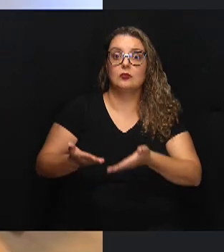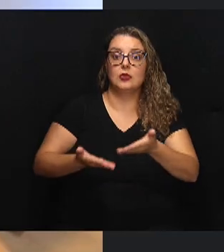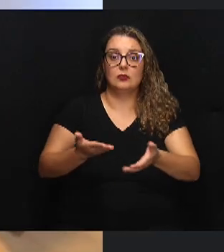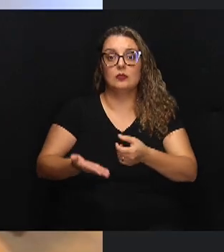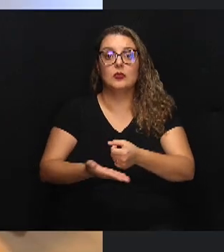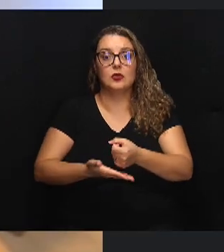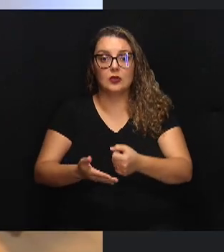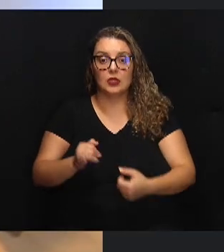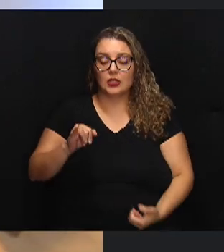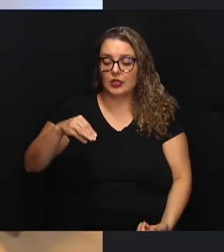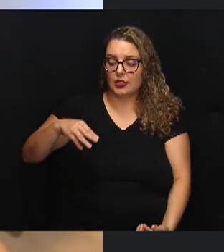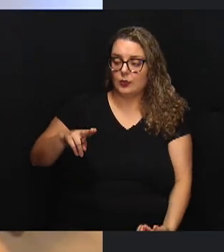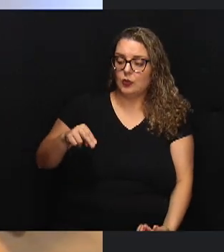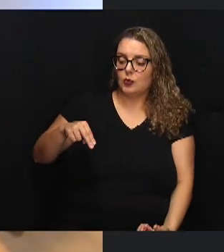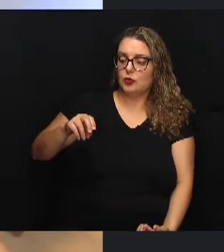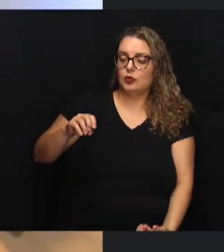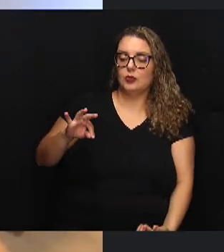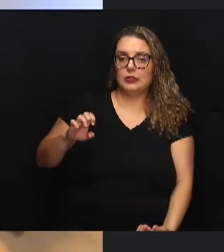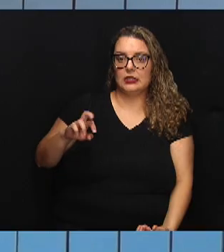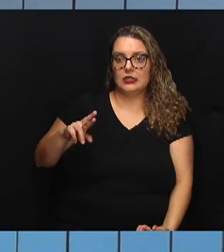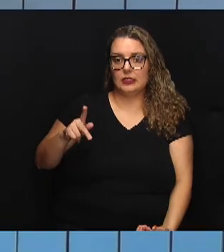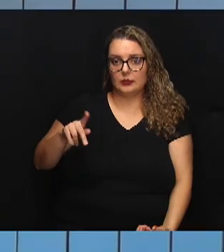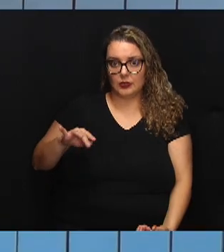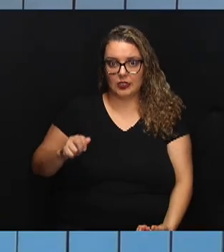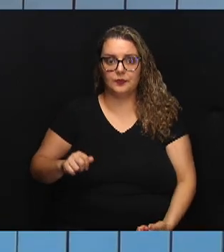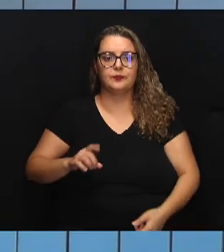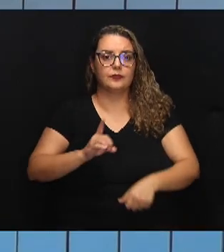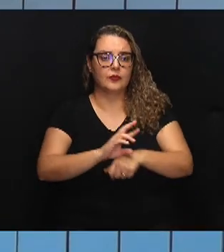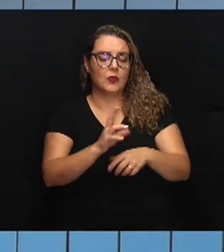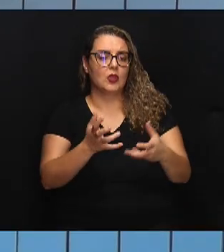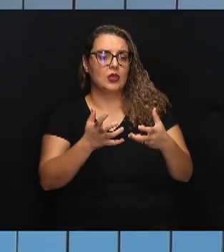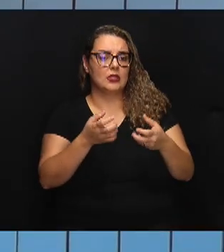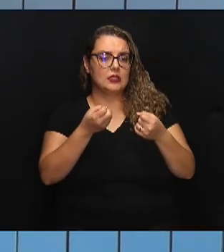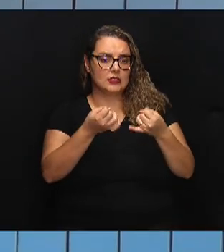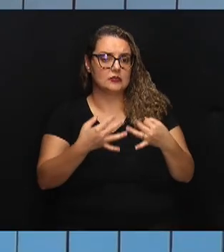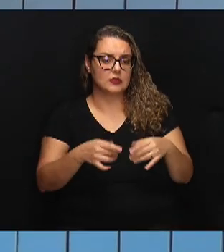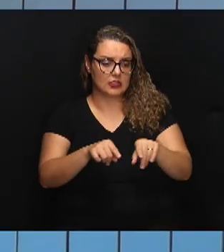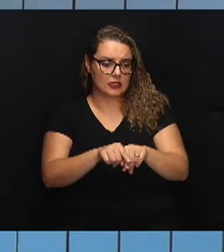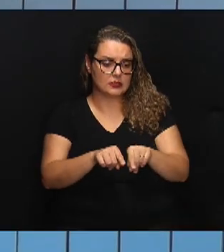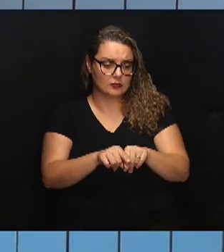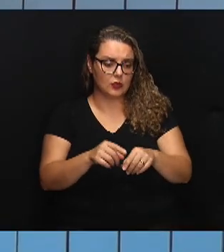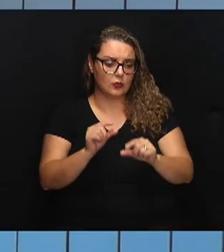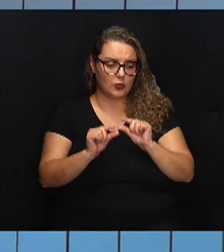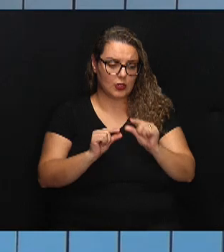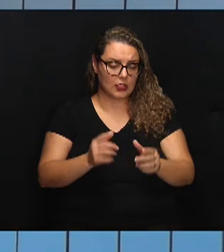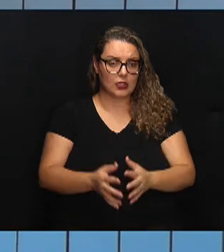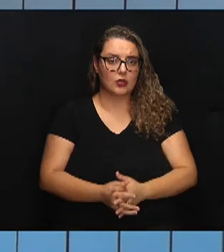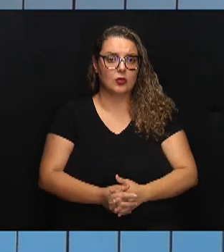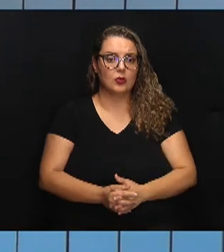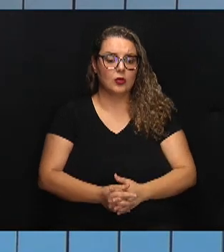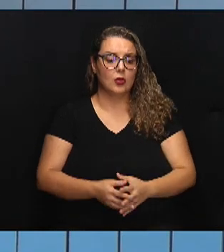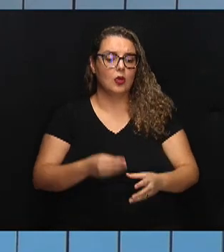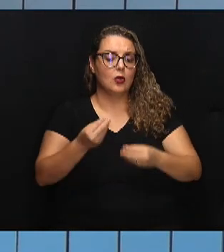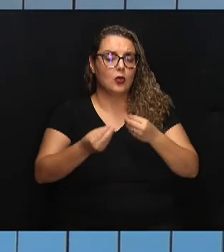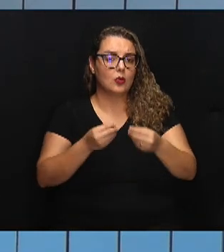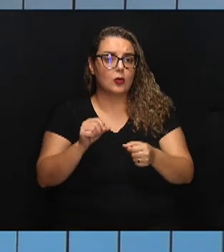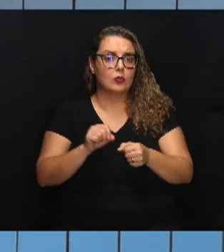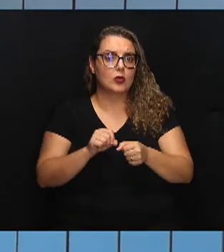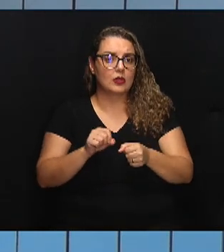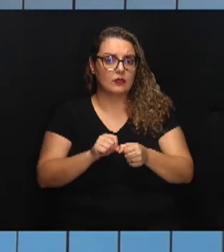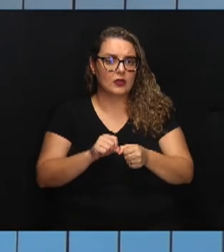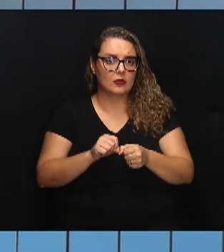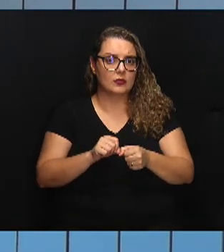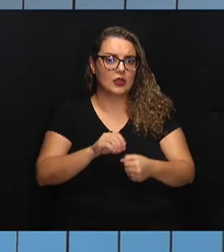em imunoterapia. Doutora, eu queria que você explicasse um pouquinho como que é feito